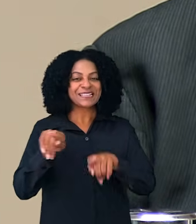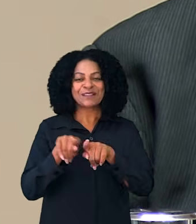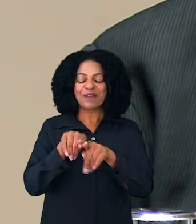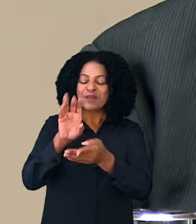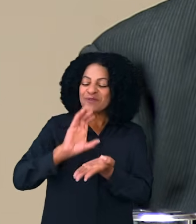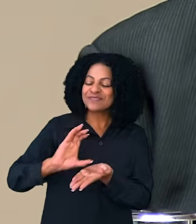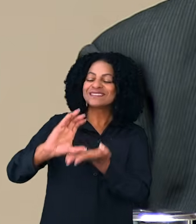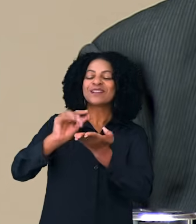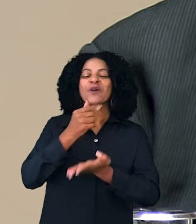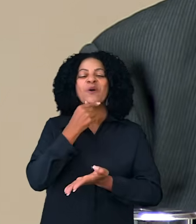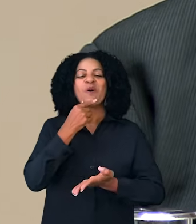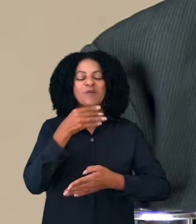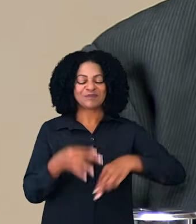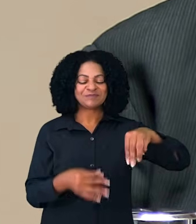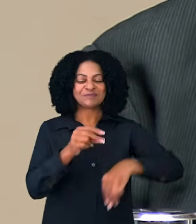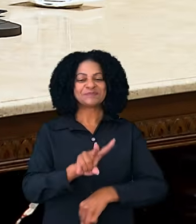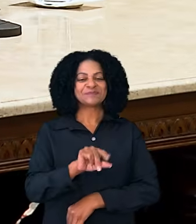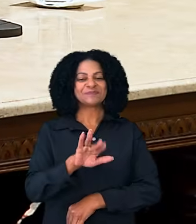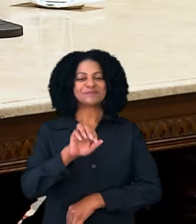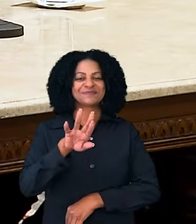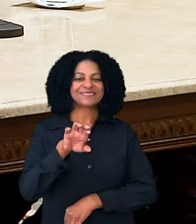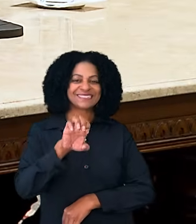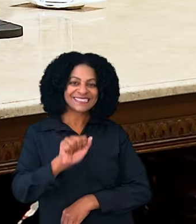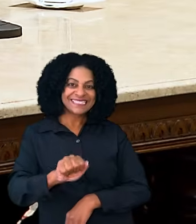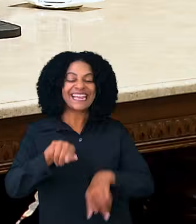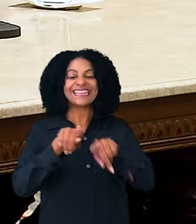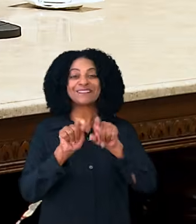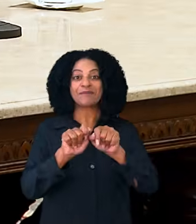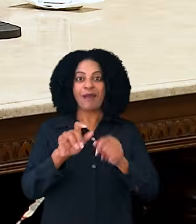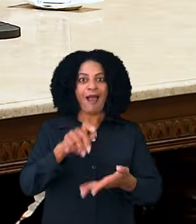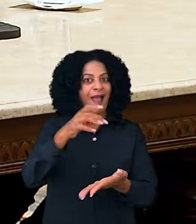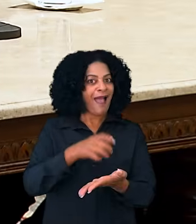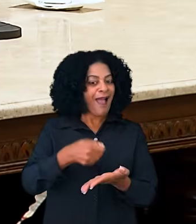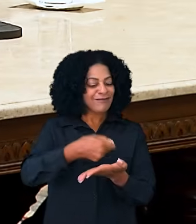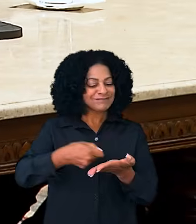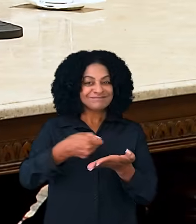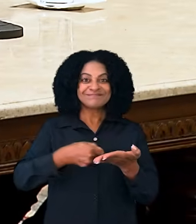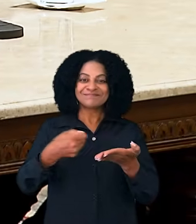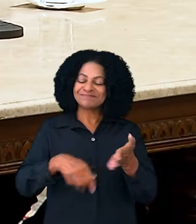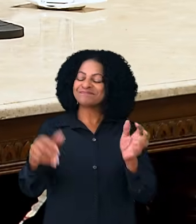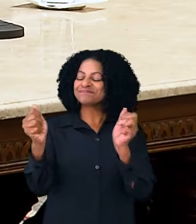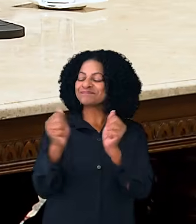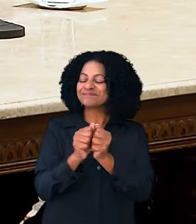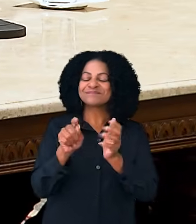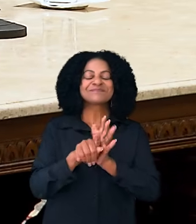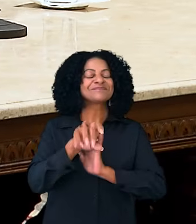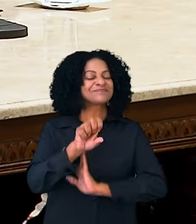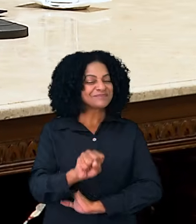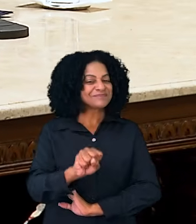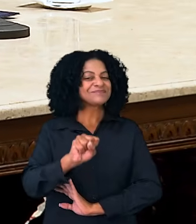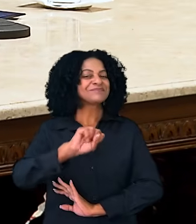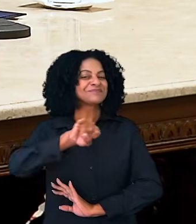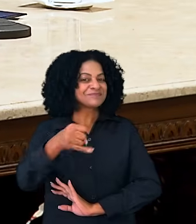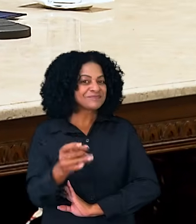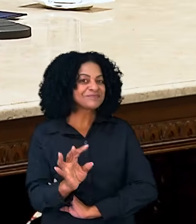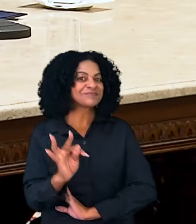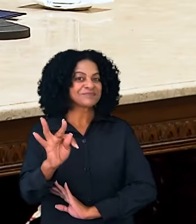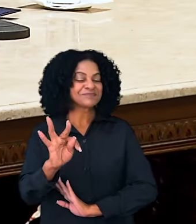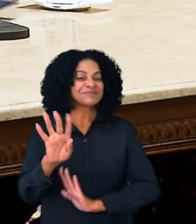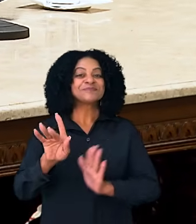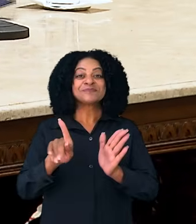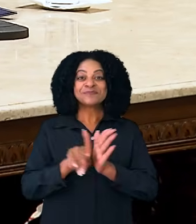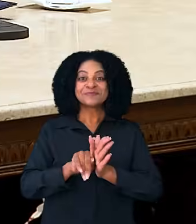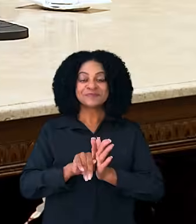do Trabalho, ministro Vieira de Mello Filho, assinou o ato conjunto do TST e do CSJT, que institui o